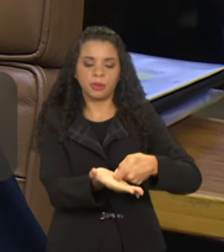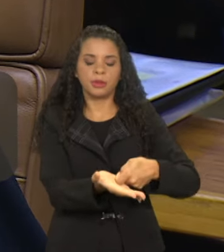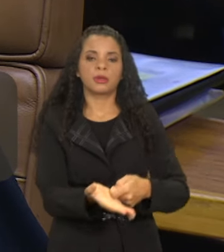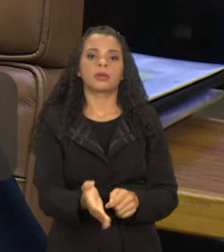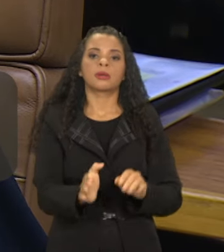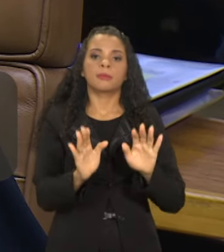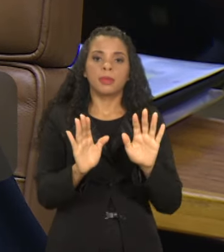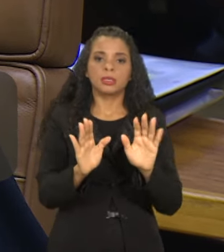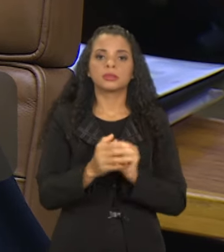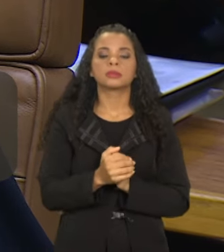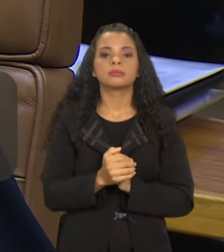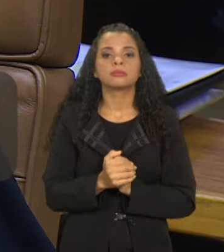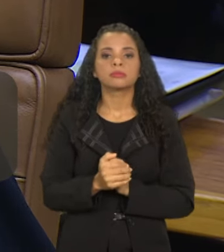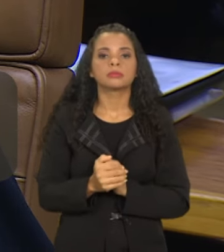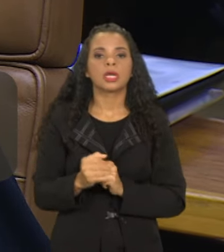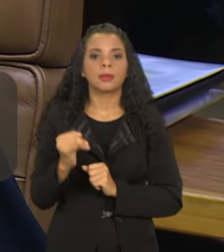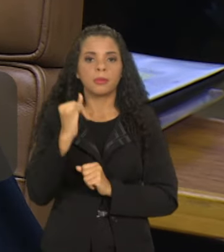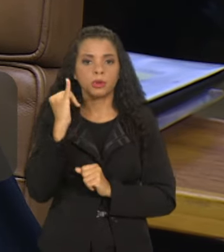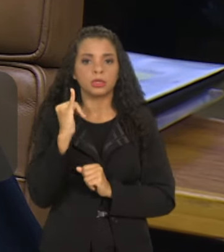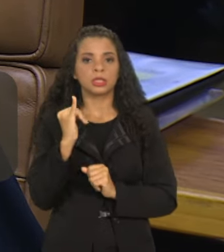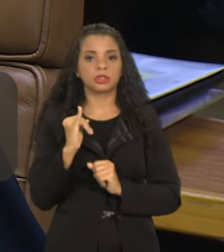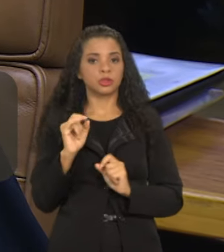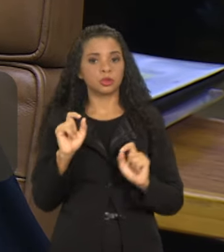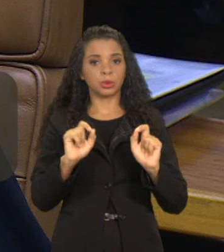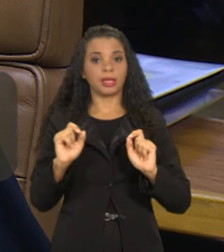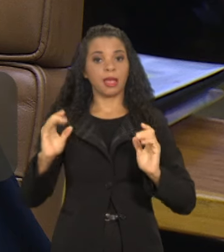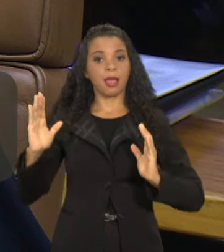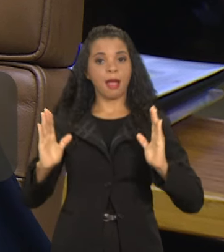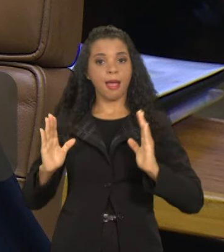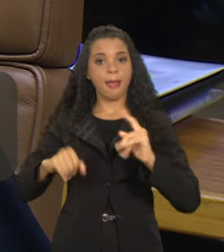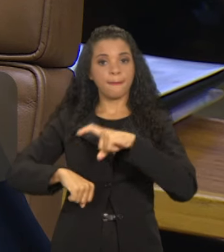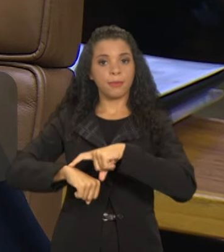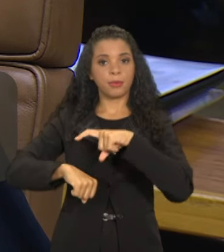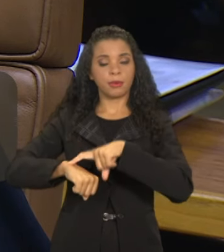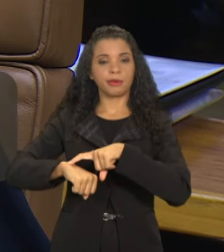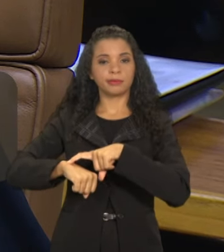que a época em que a lei foi promulgada, fevereiro de